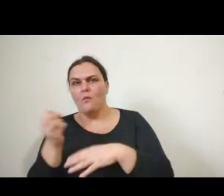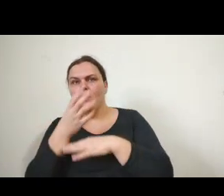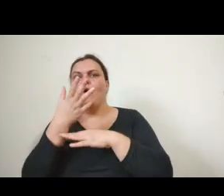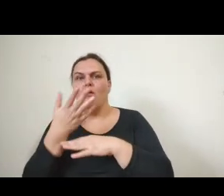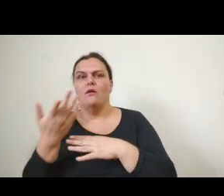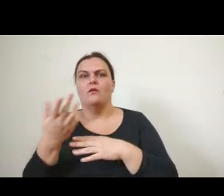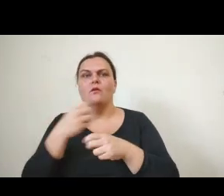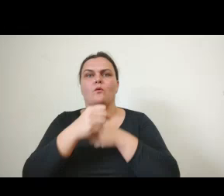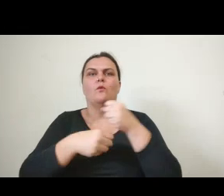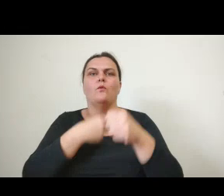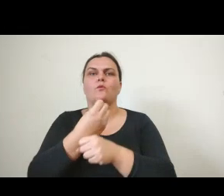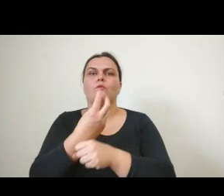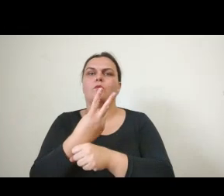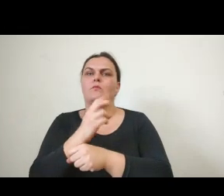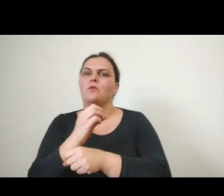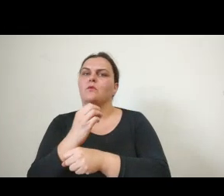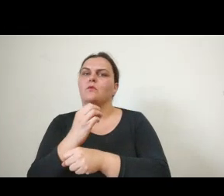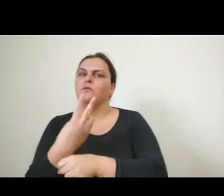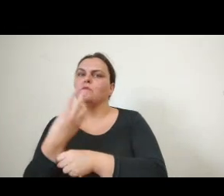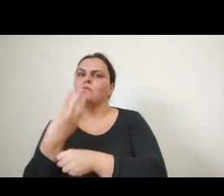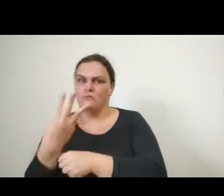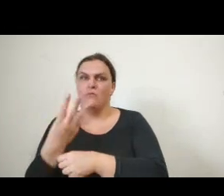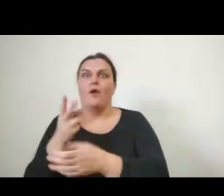A China continua em primeiro lugar,